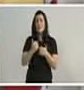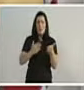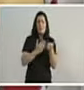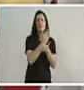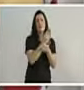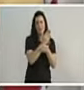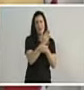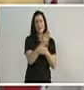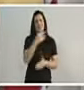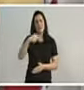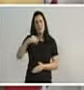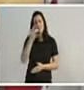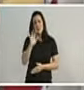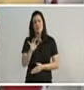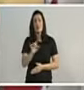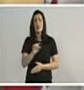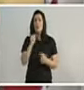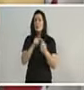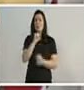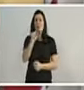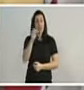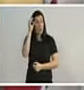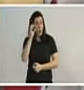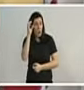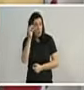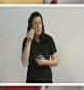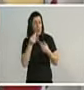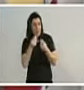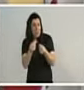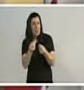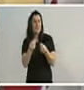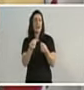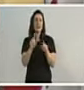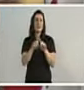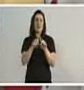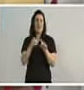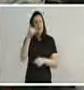isso conscientizar prevenir divulgar e trabalhar na reedição do nosso município sistema muito obrigado